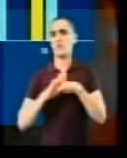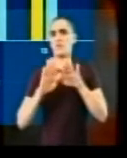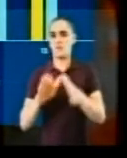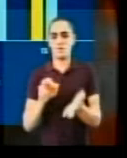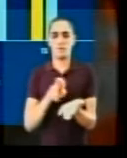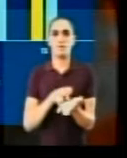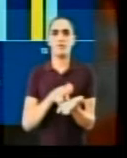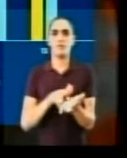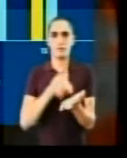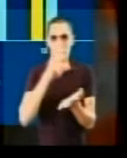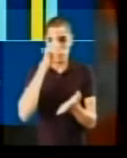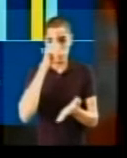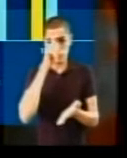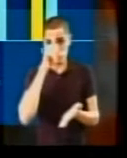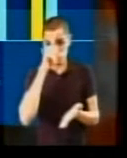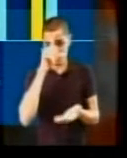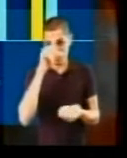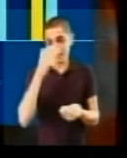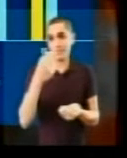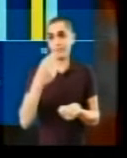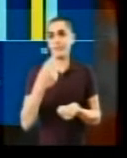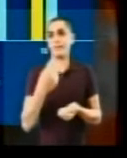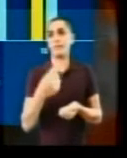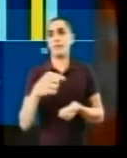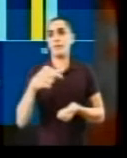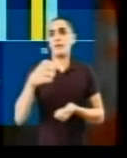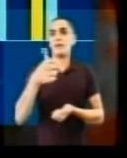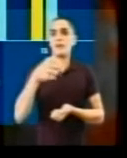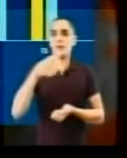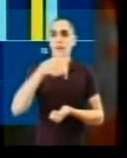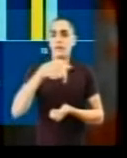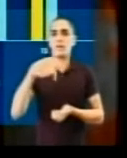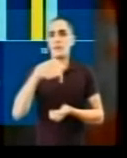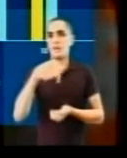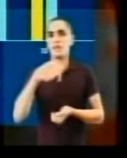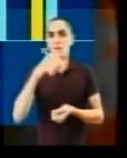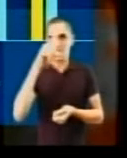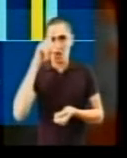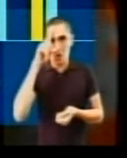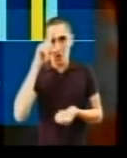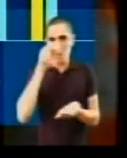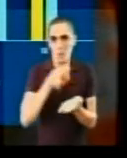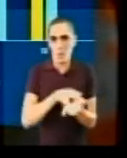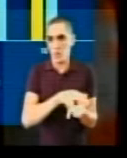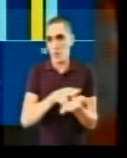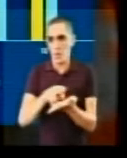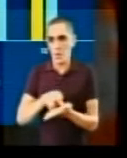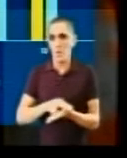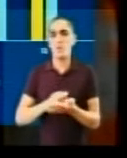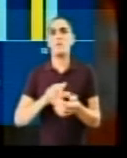de 77 dias que ele teve os primeiros sintomas. Outro,